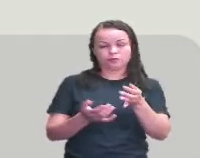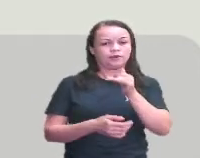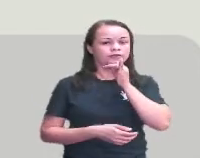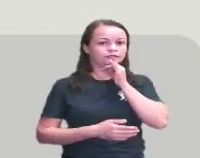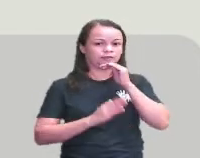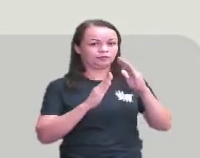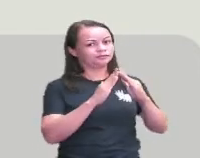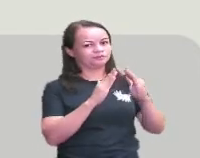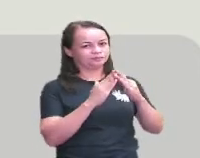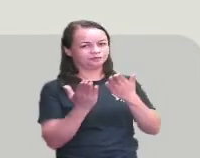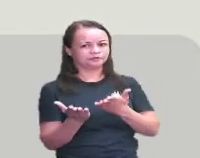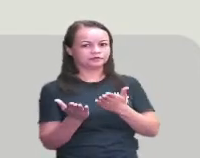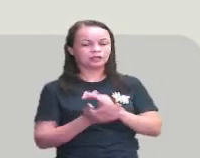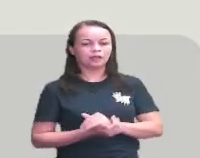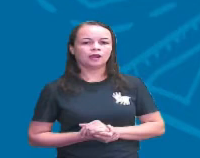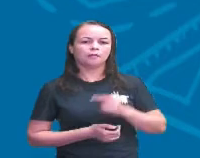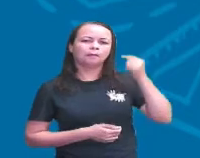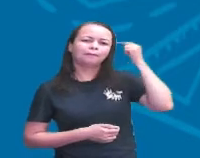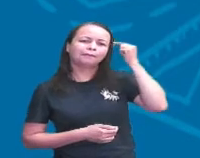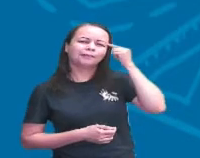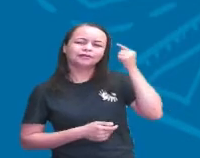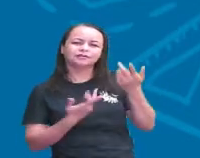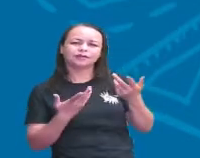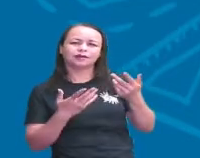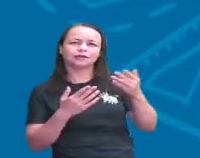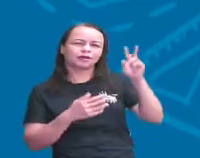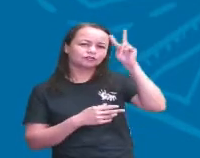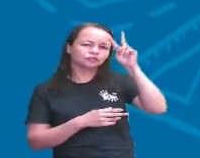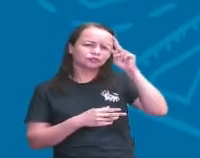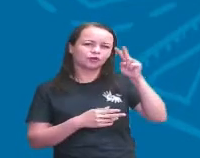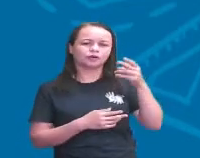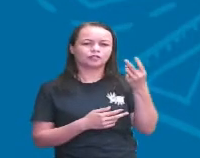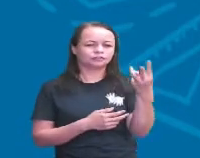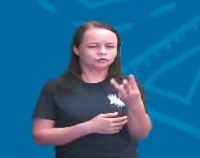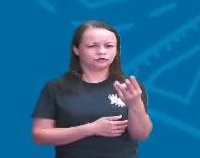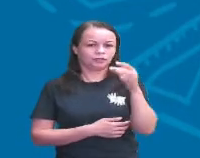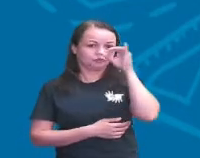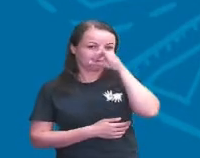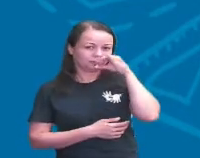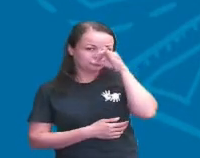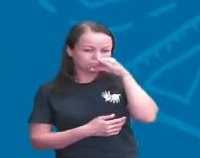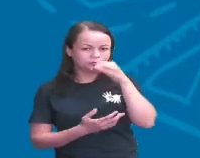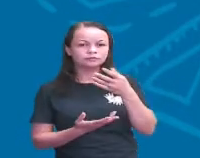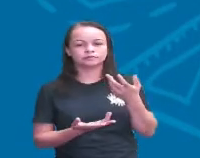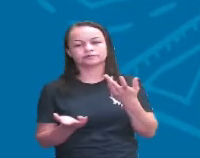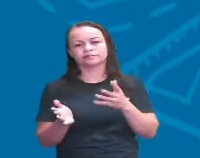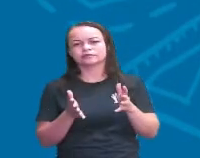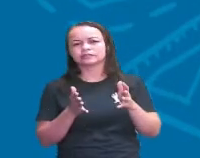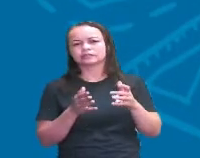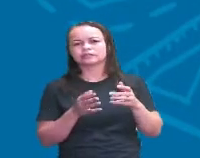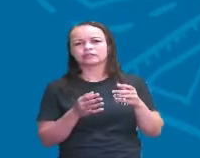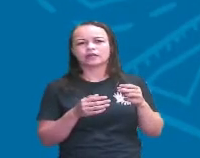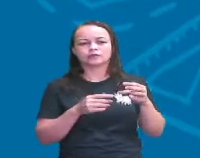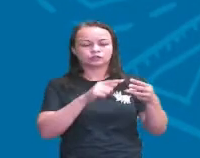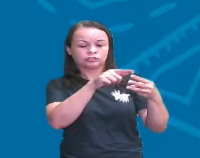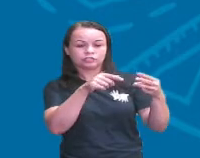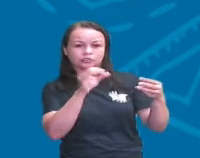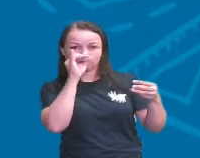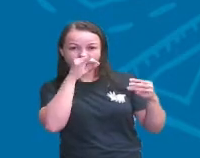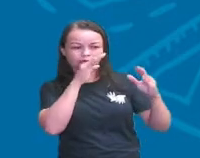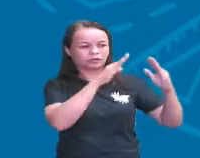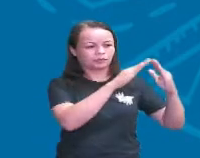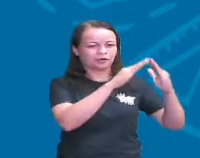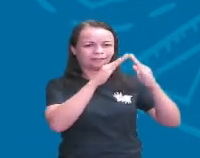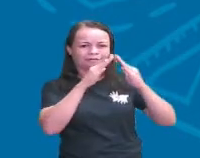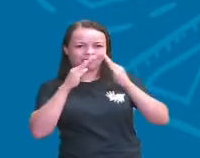exemplos da casa. É só a gente pensar na história dos 3 porquinhos. Cada porquinho fez uma casa